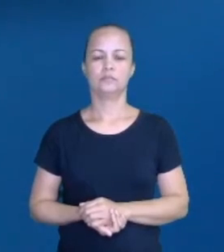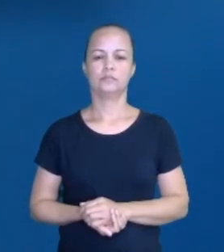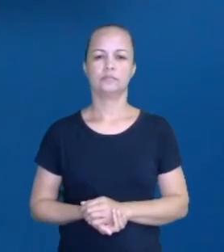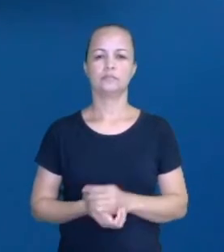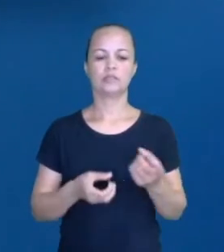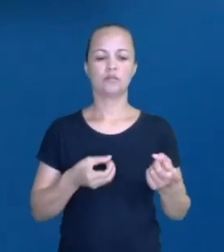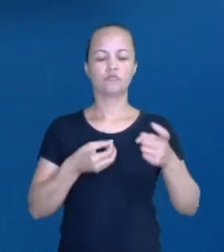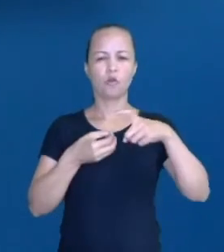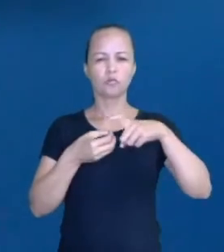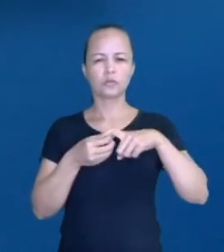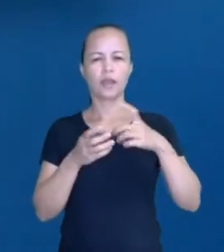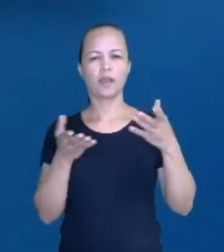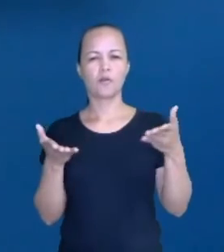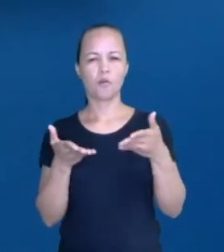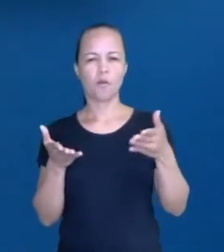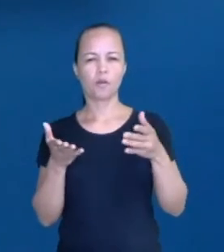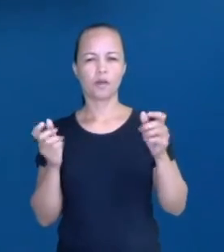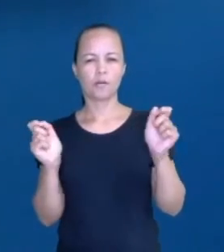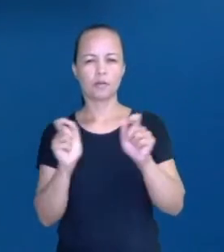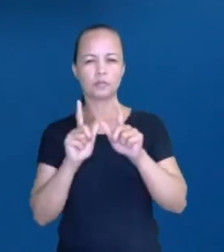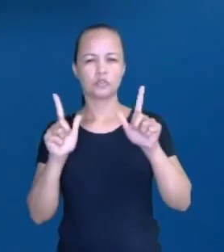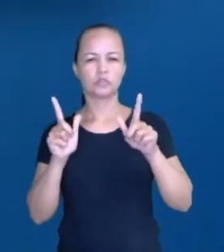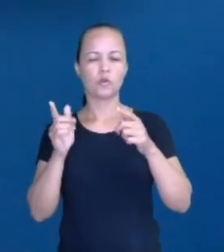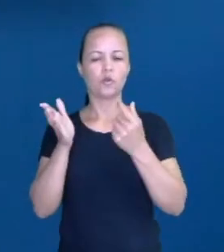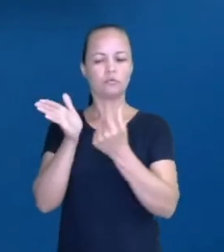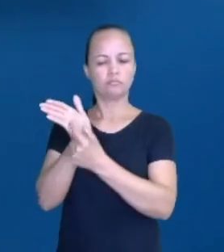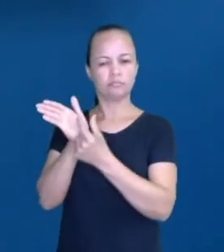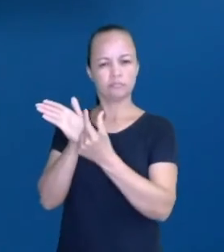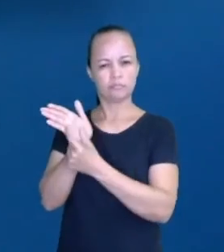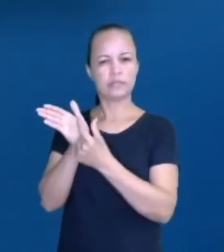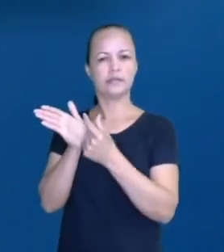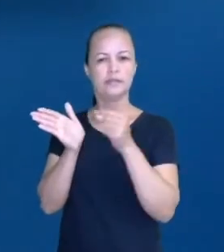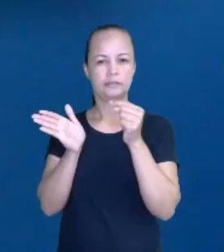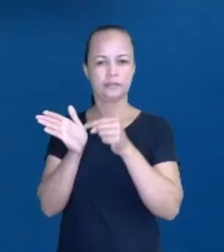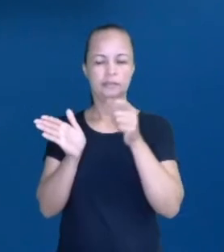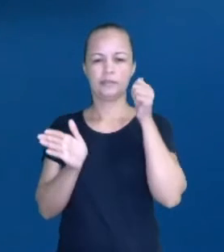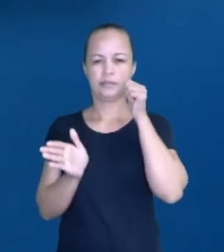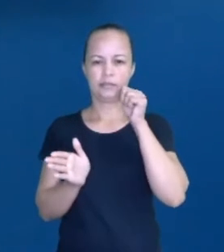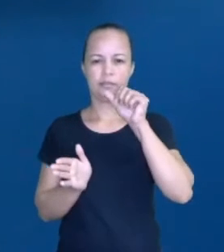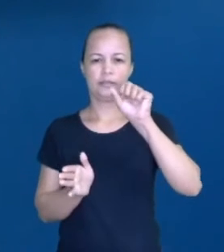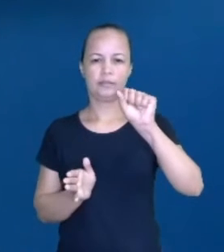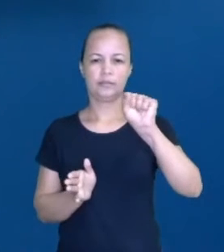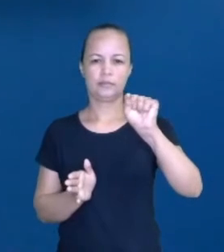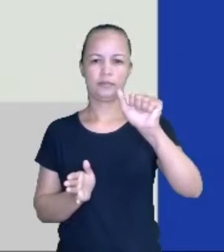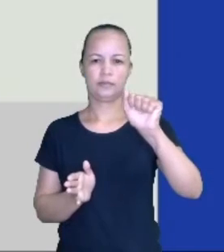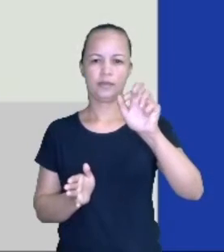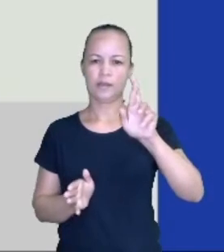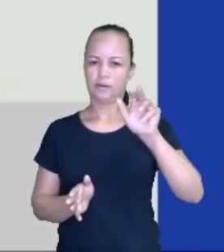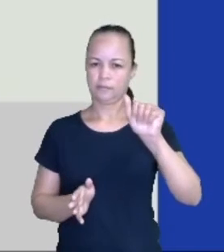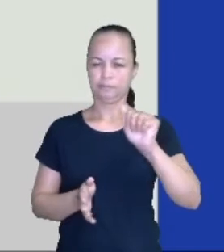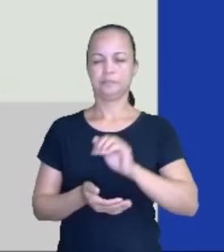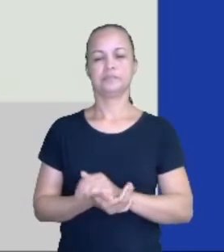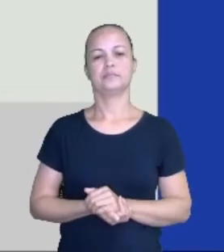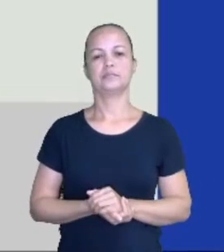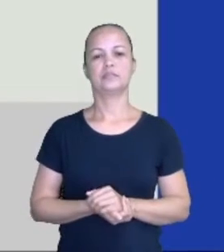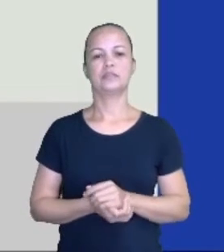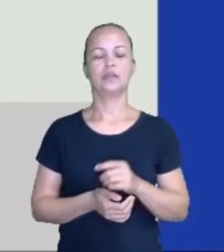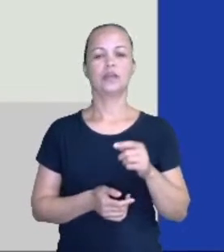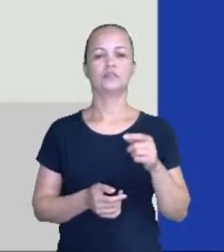Vamos voltar agora lá para o mistério do bilhete da dona Sara. A gente vai pontuar esse bilhete,